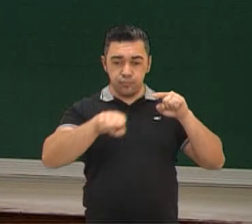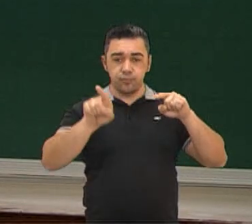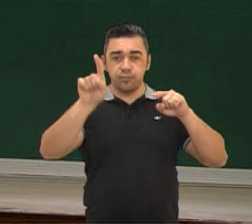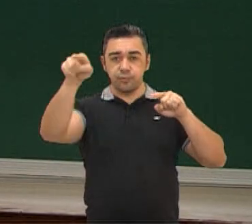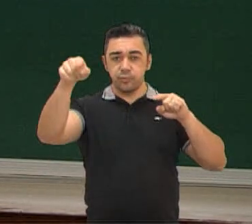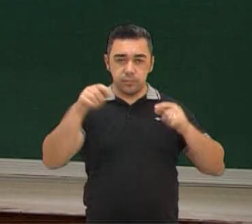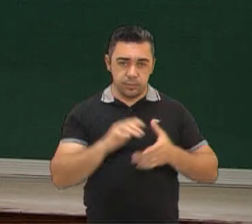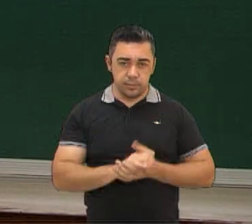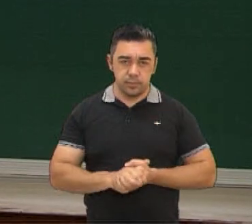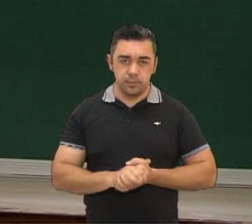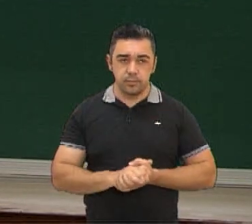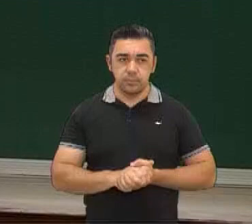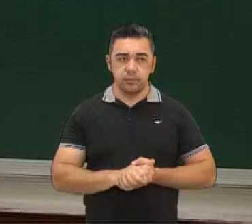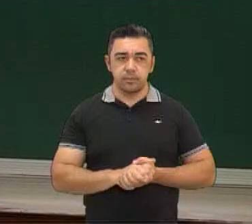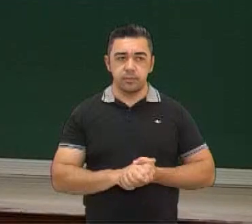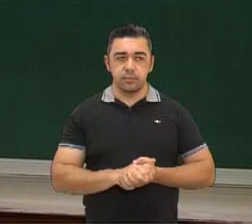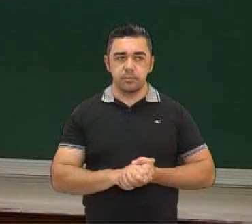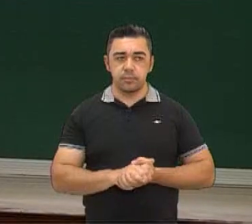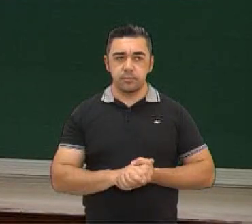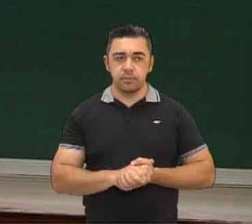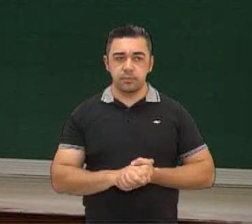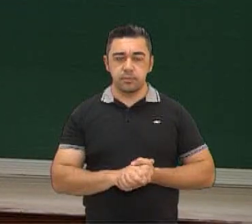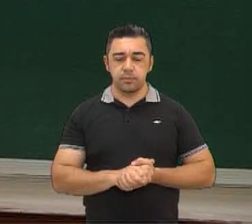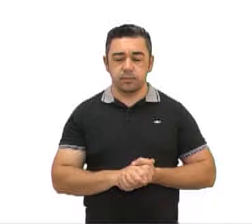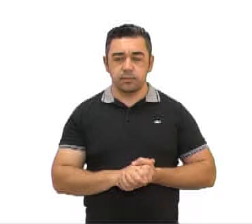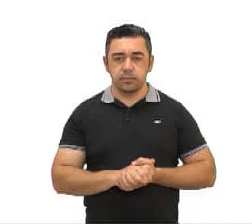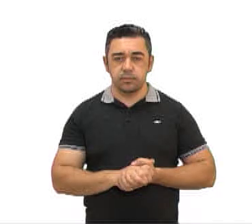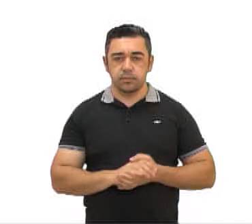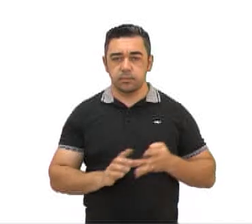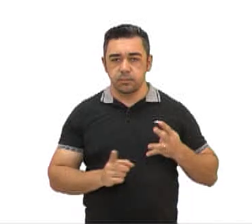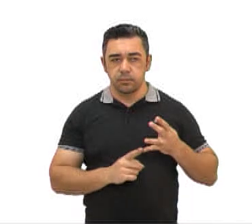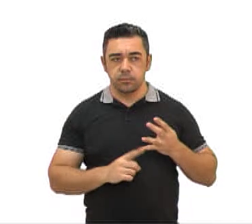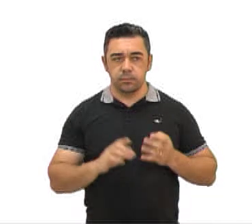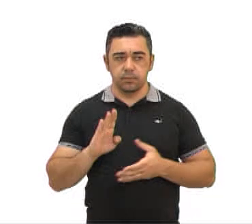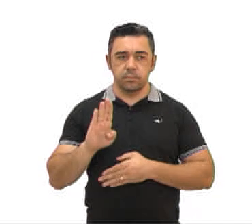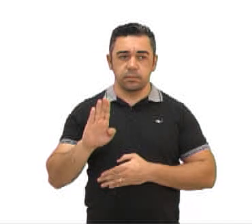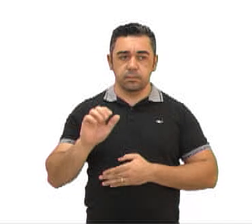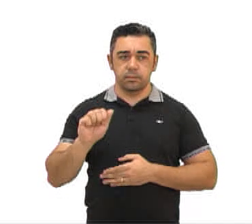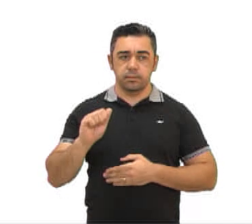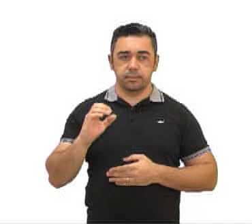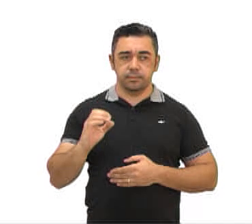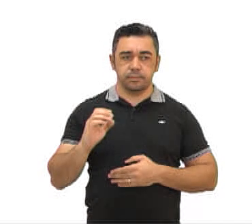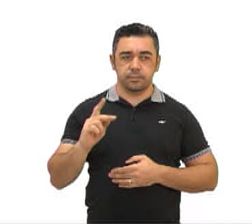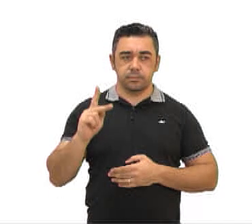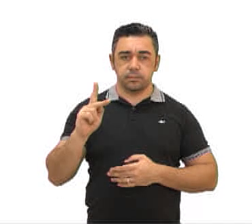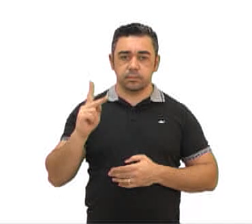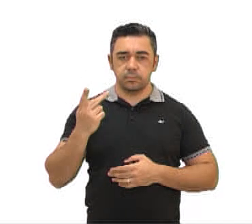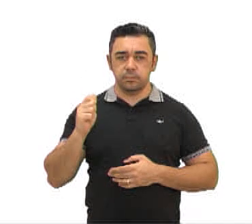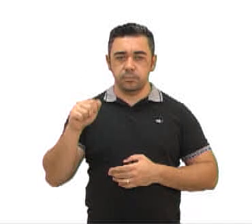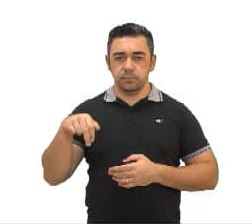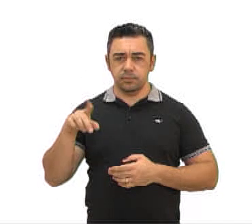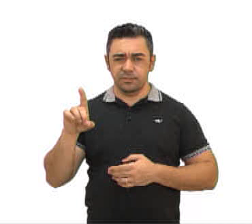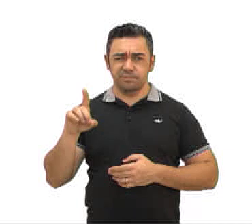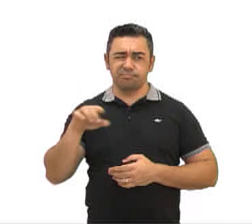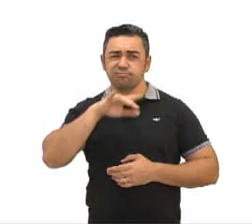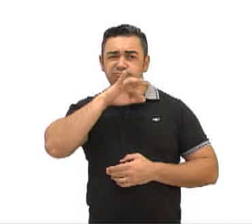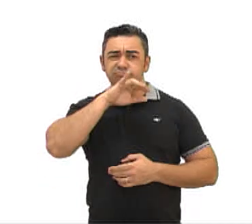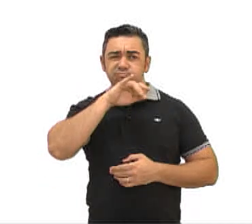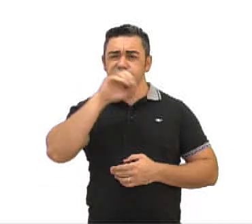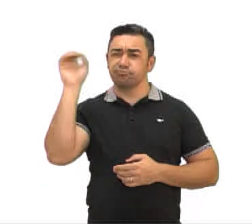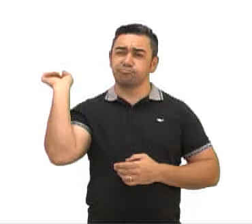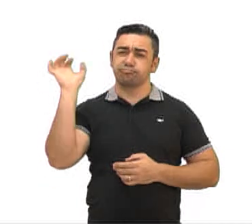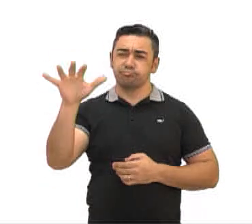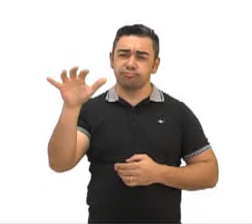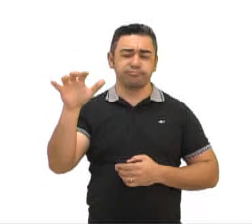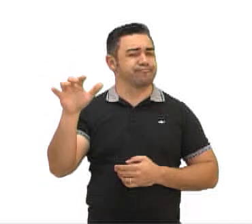espirrando água para todo lado. O backhand, quando o passe de bola é ruim, jogou